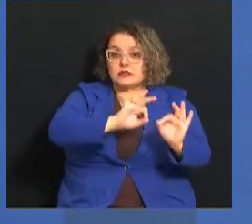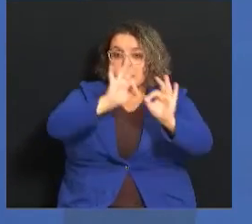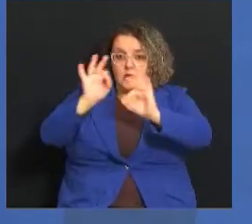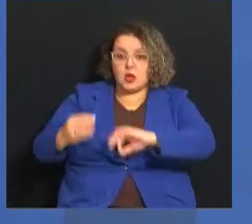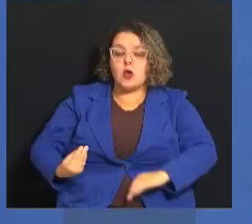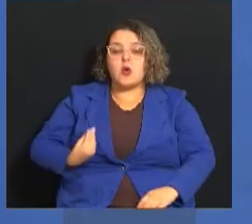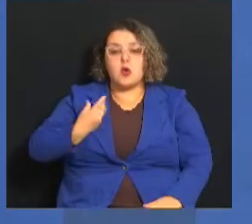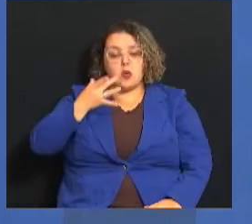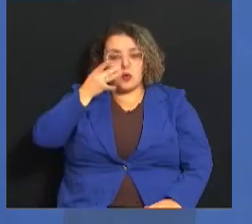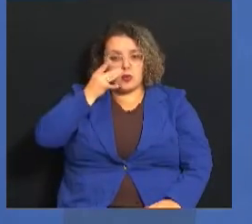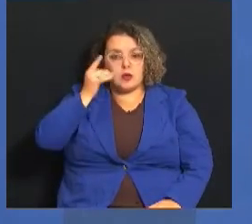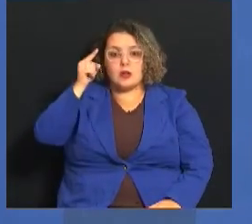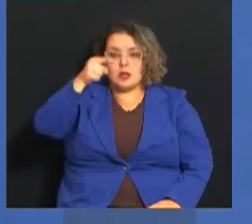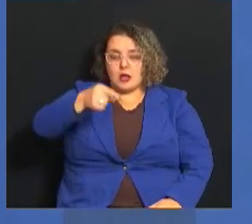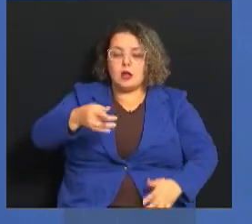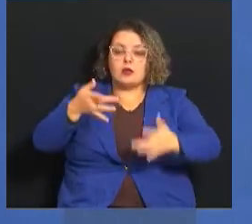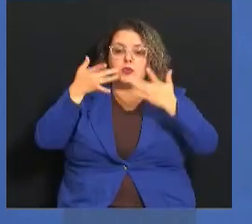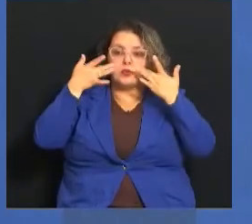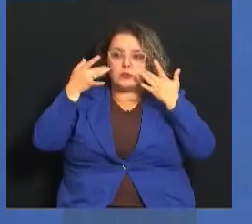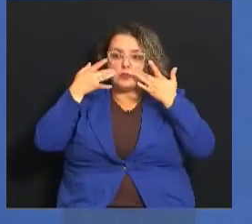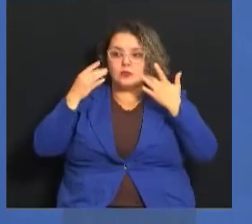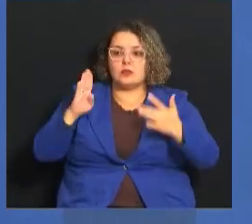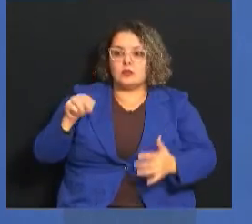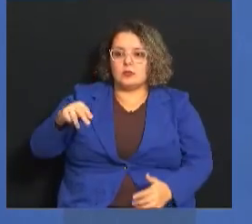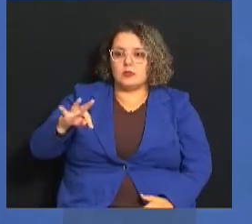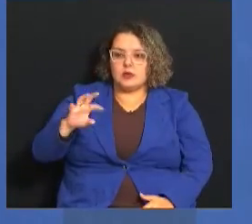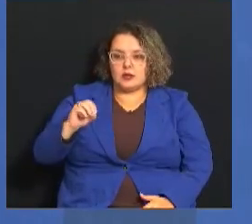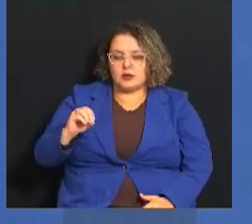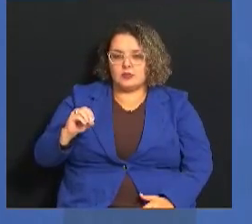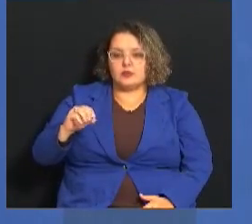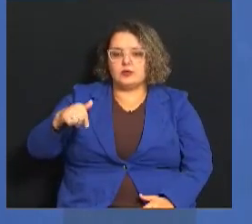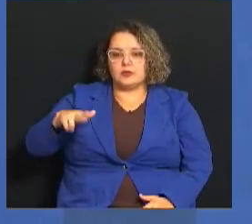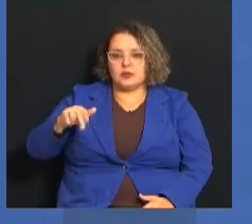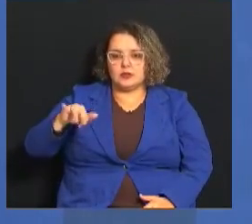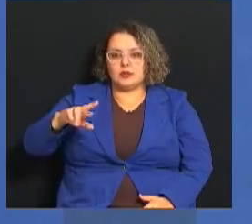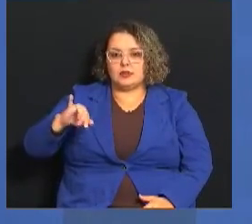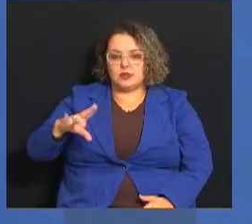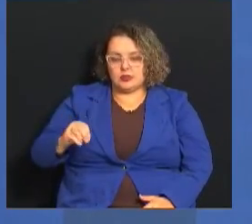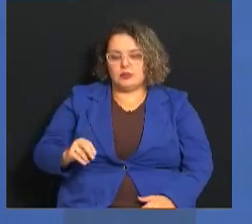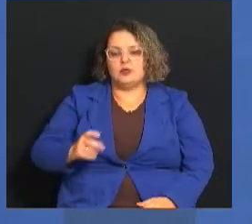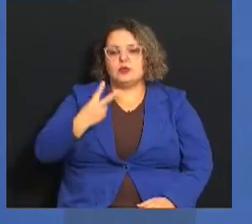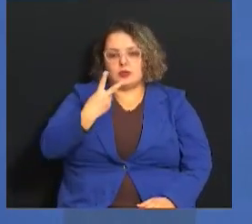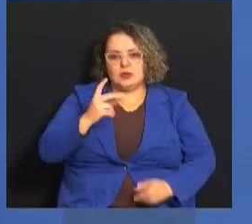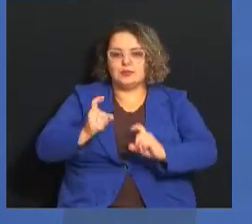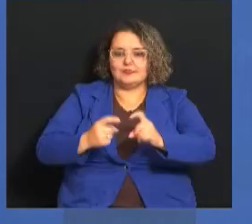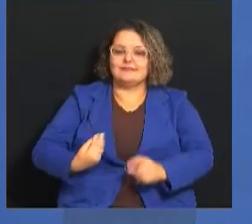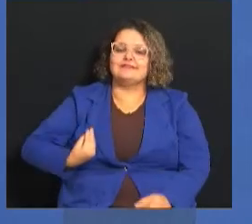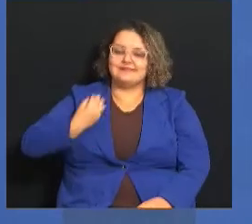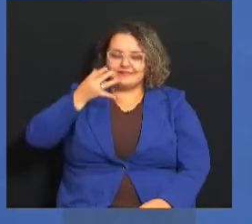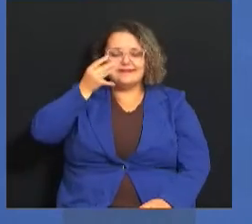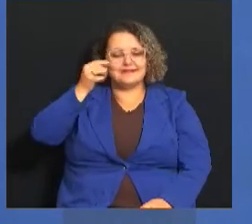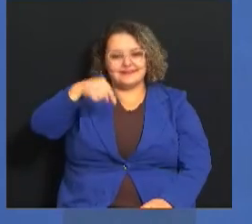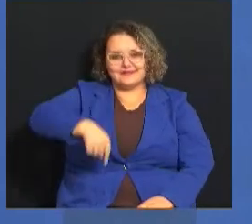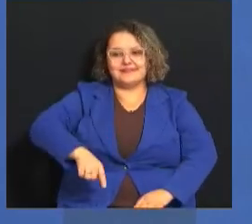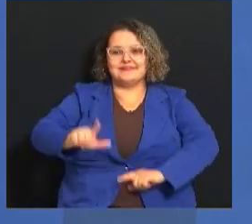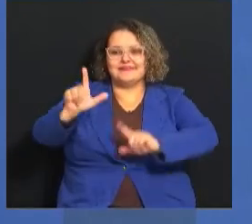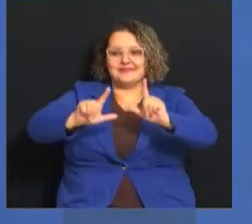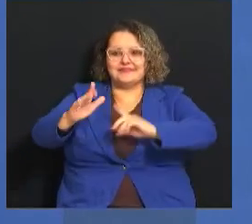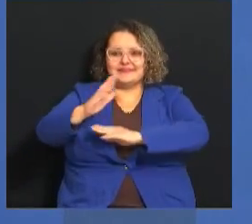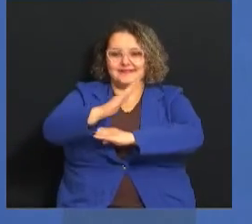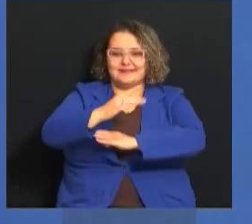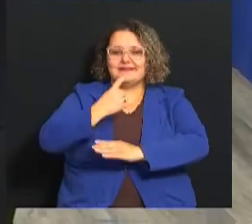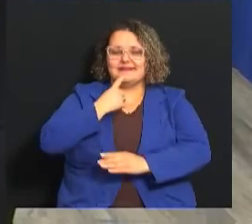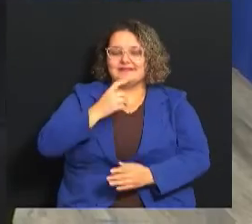pessoalmente lá no Teatro Bento Quirino e as duas reuniões serão transmitidas ao vivo aqui pela TV Câmara Campinas.